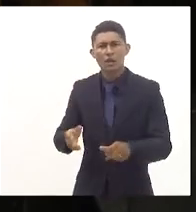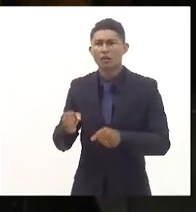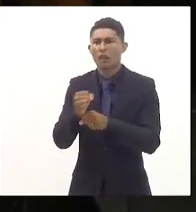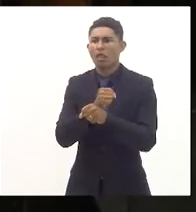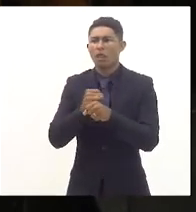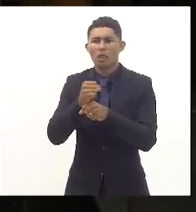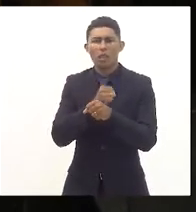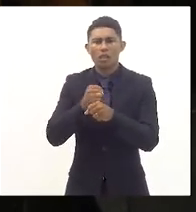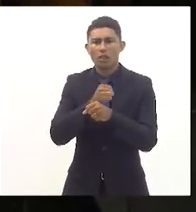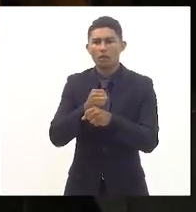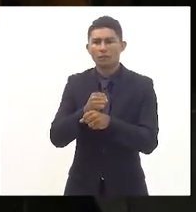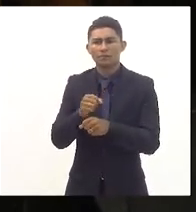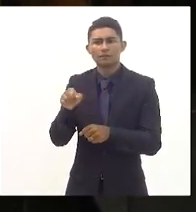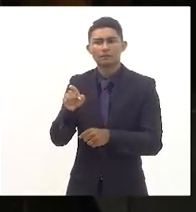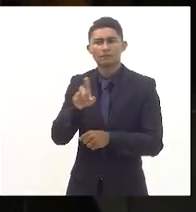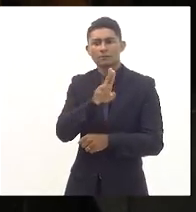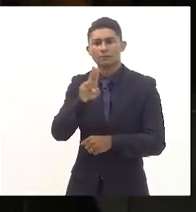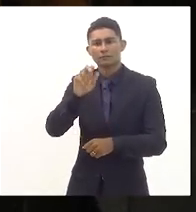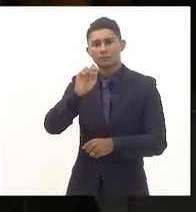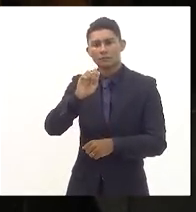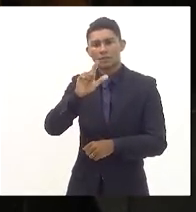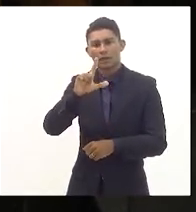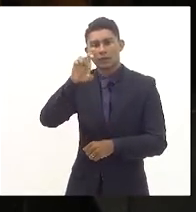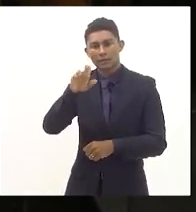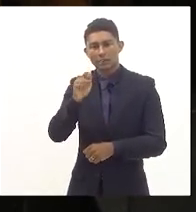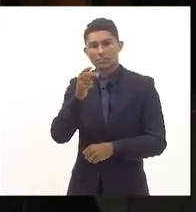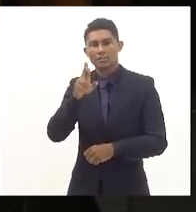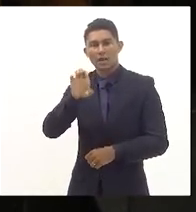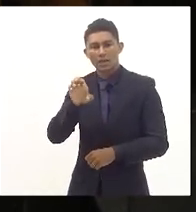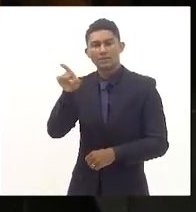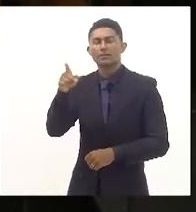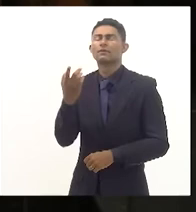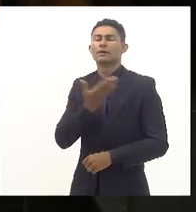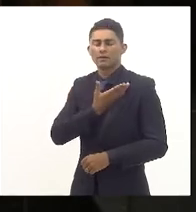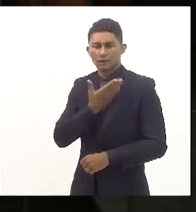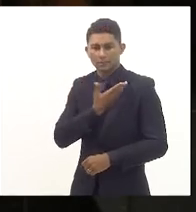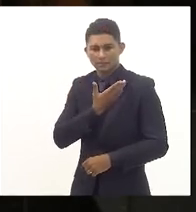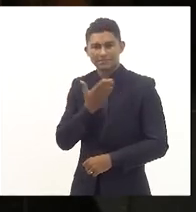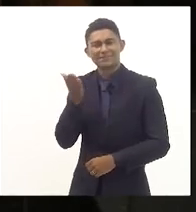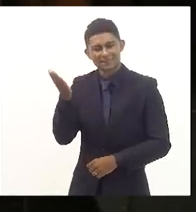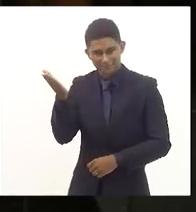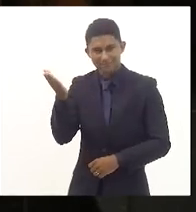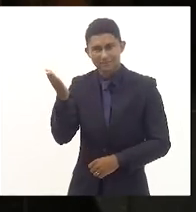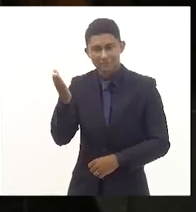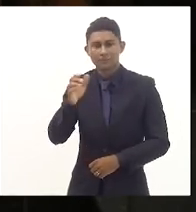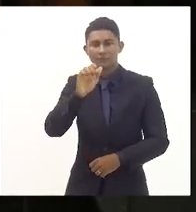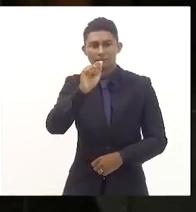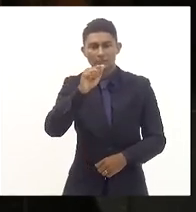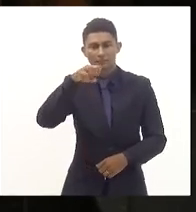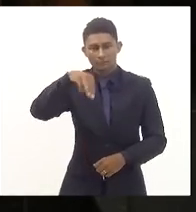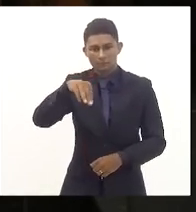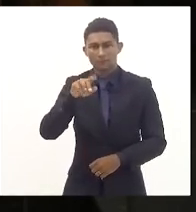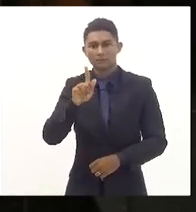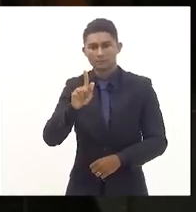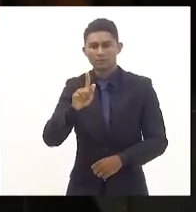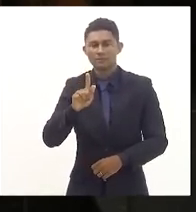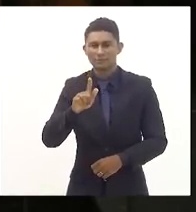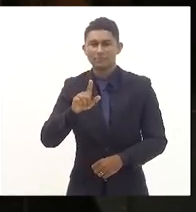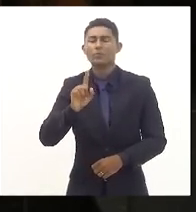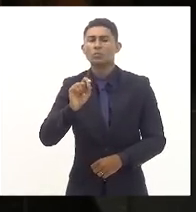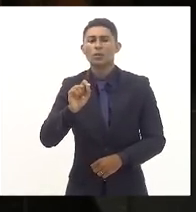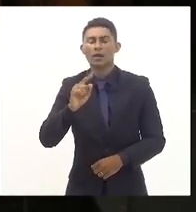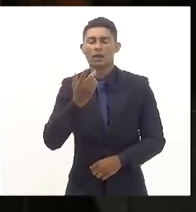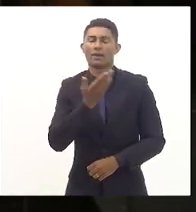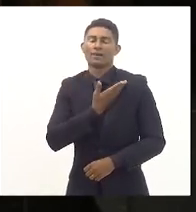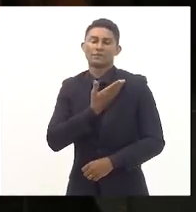parece um paradoxo é Alexandre Murilo graça a MG é um grande amigo o Olá MG não é da Mercedes é